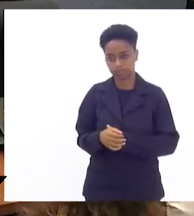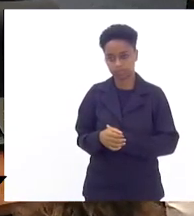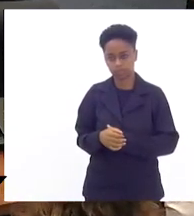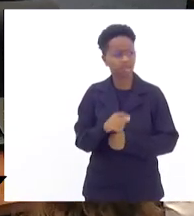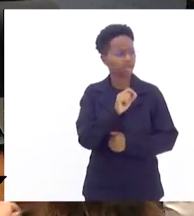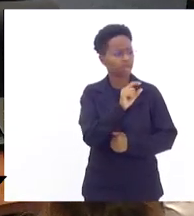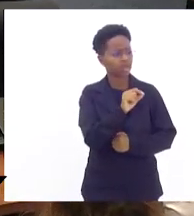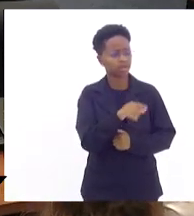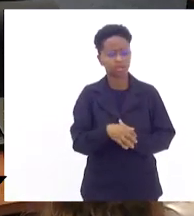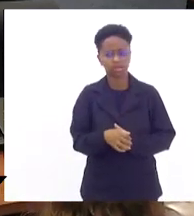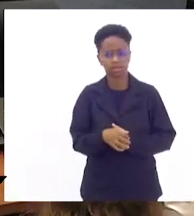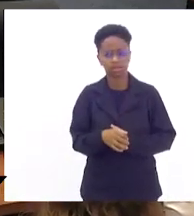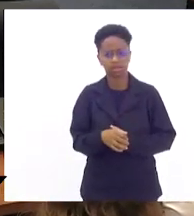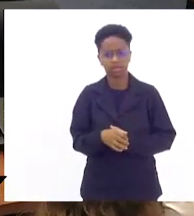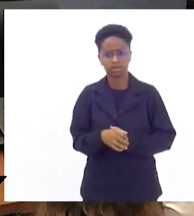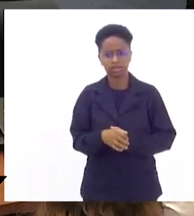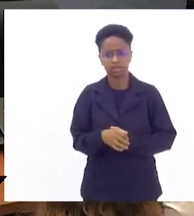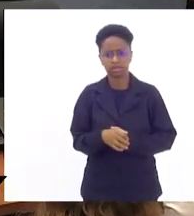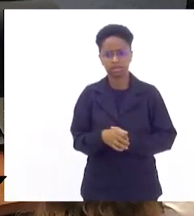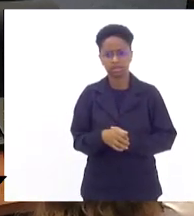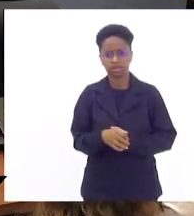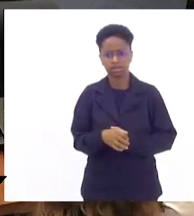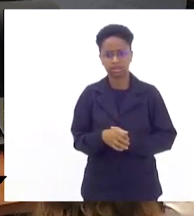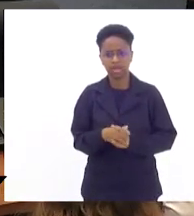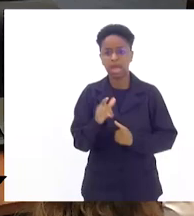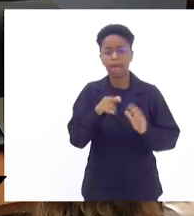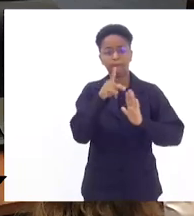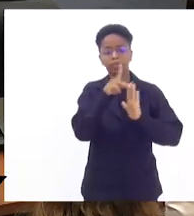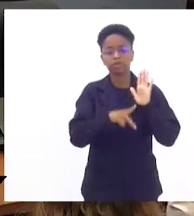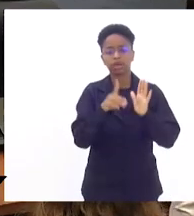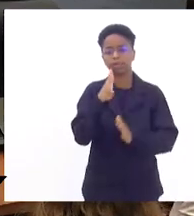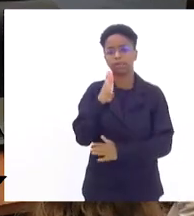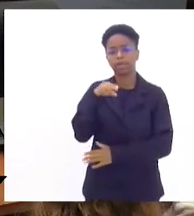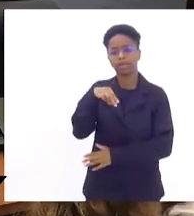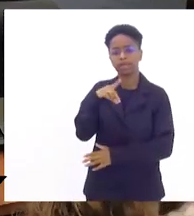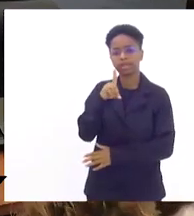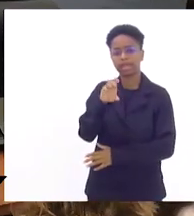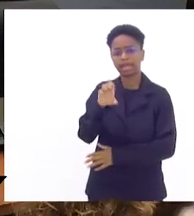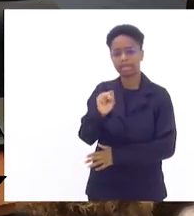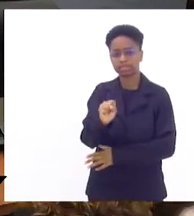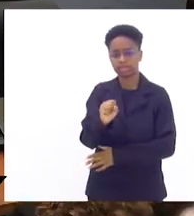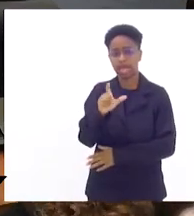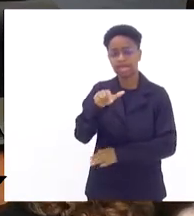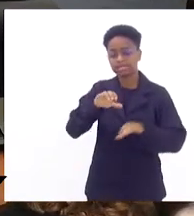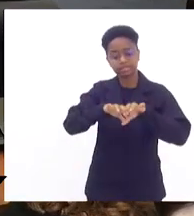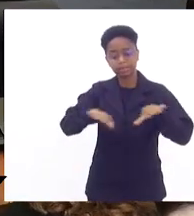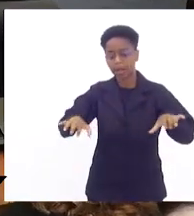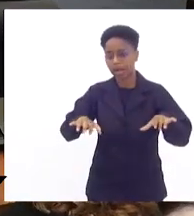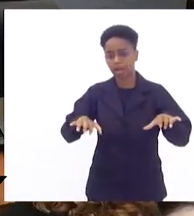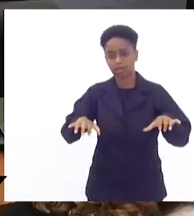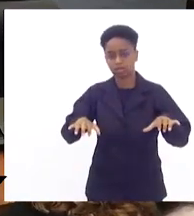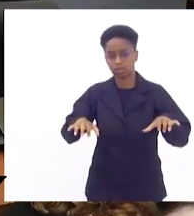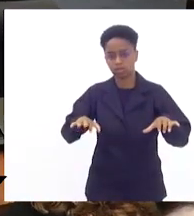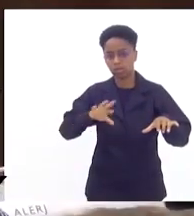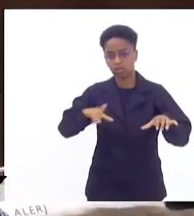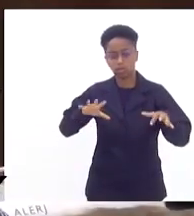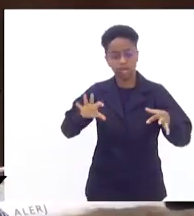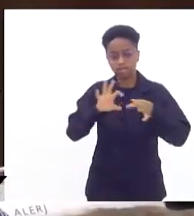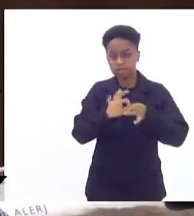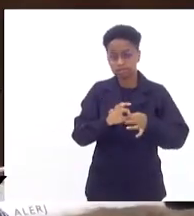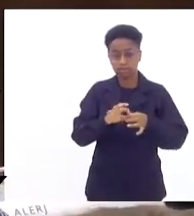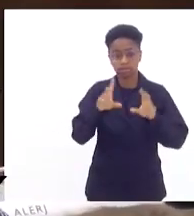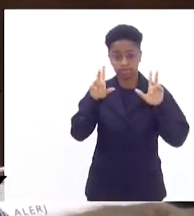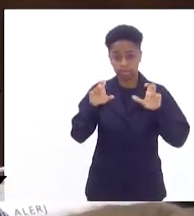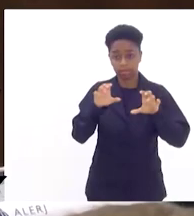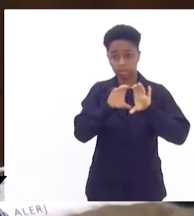Oi? Ele no projeto BNDES. Ele está apartado. Ele não foi considerado a parte de esgoto em